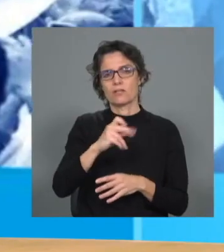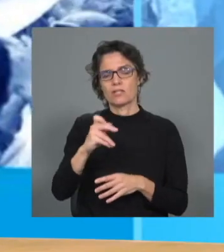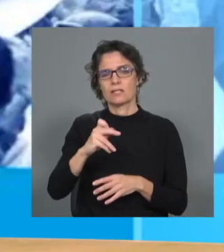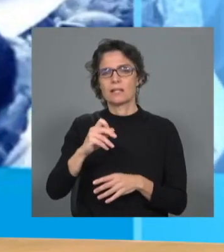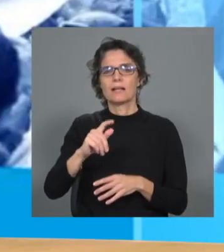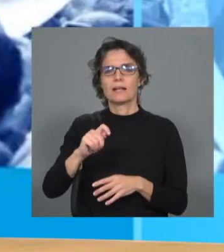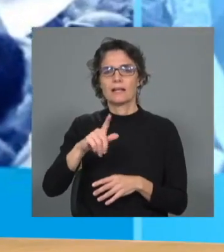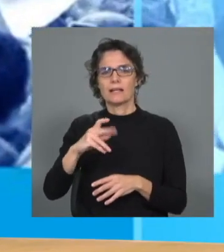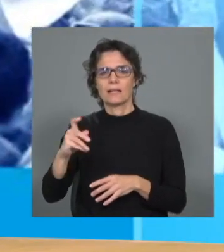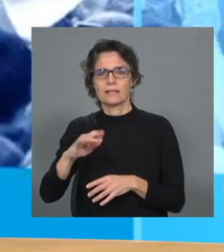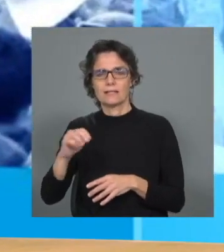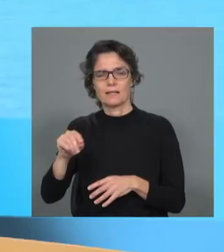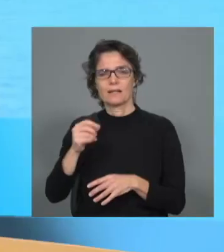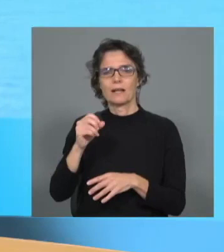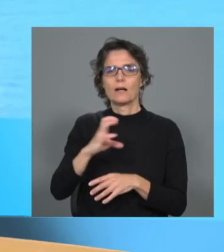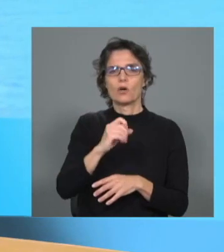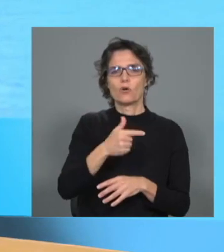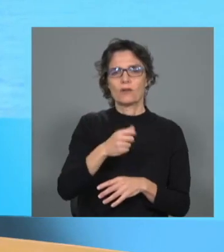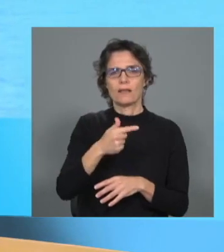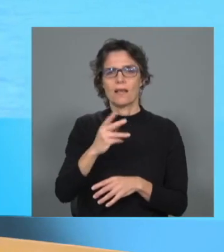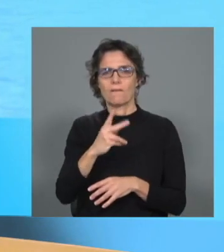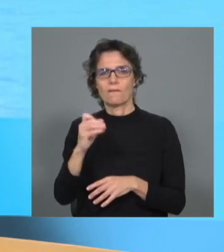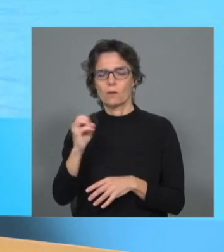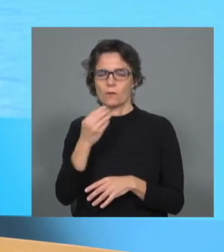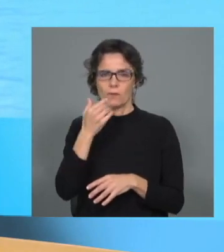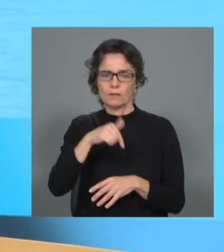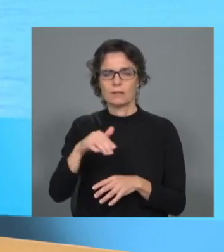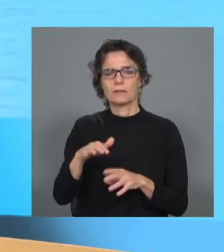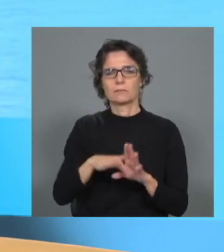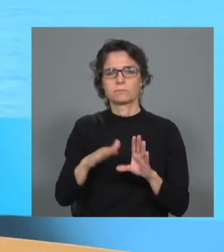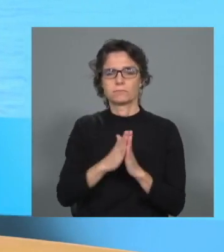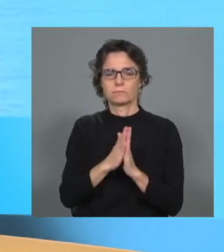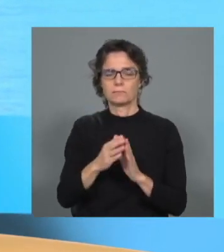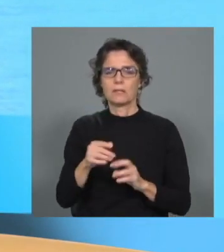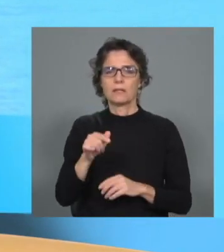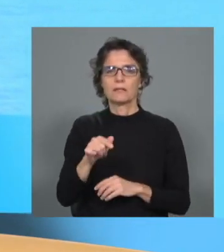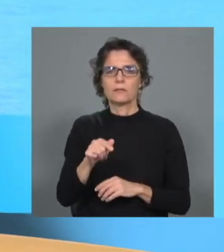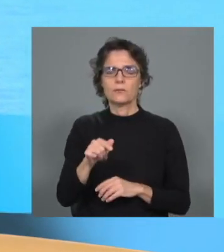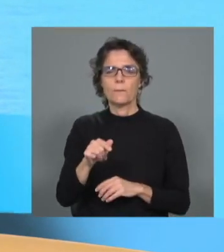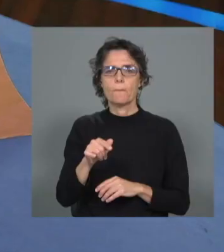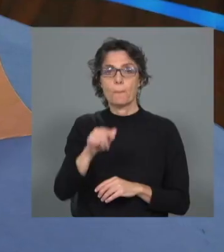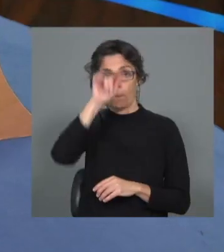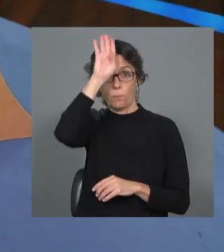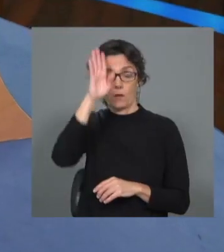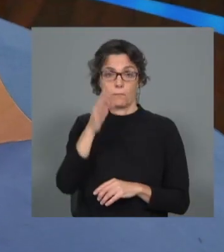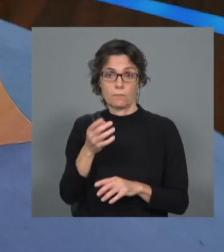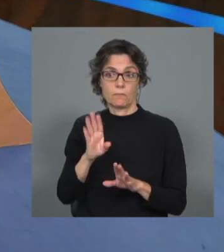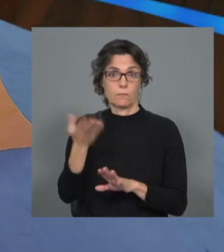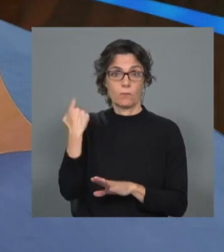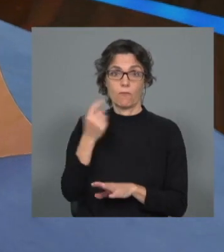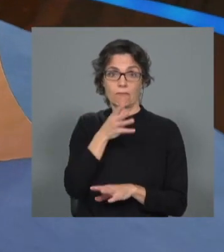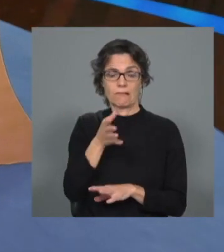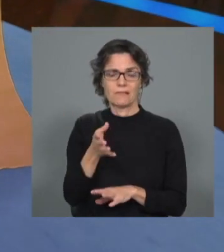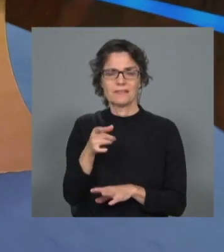programa Eclésia. Na verdade, e o Papa já ontem o referiu, ele fez questão de sublinhar que este